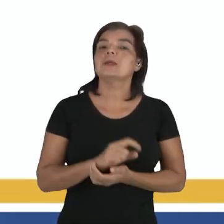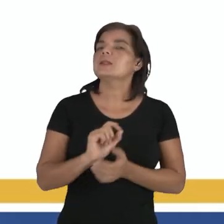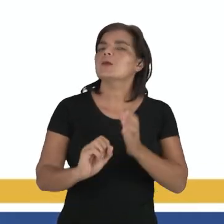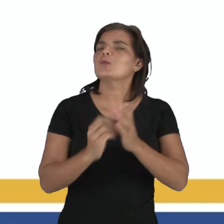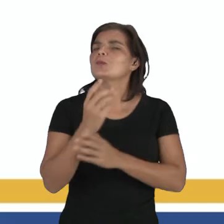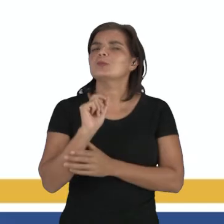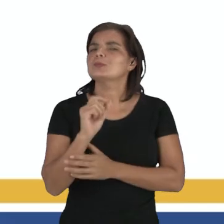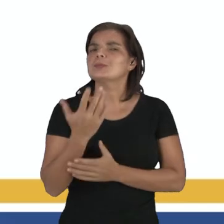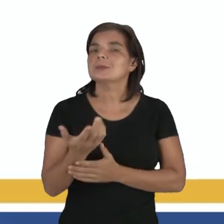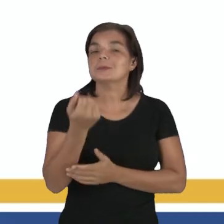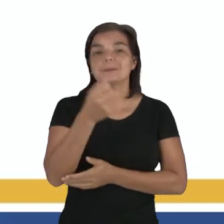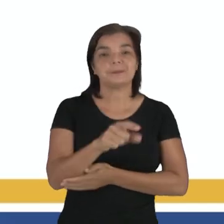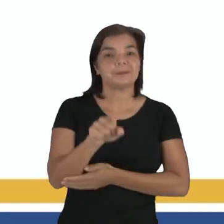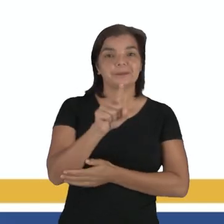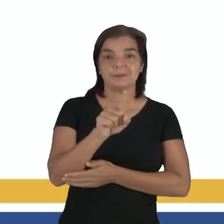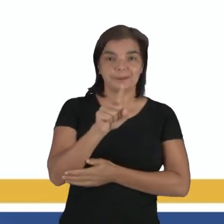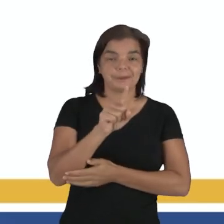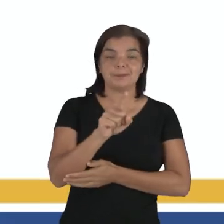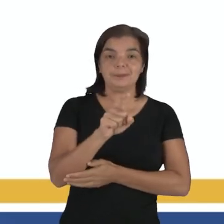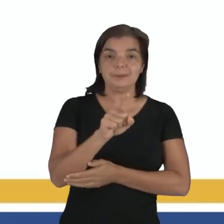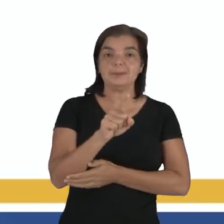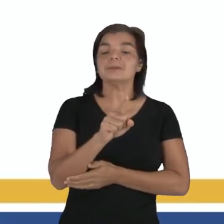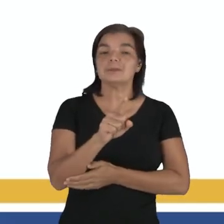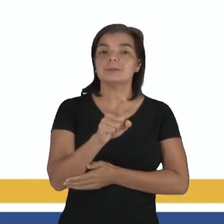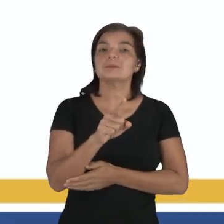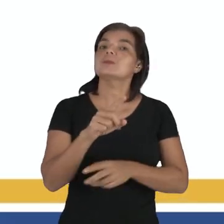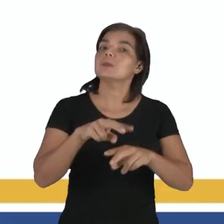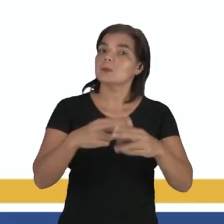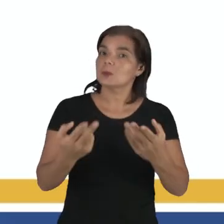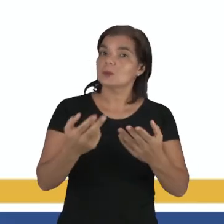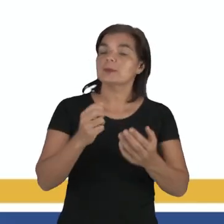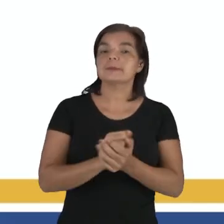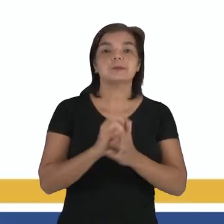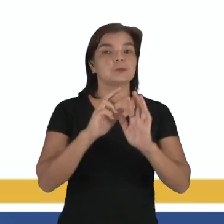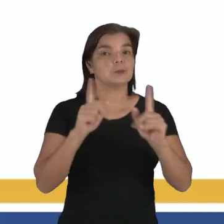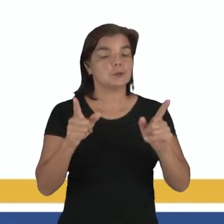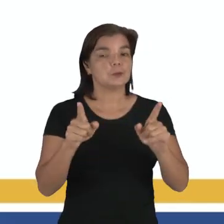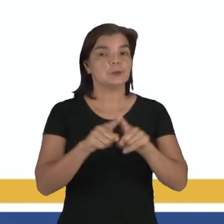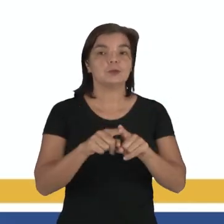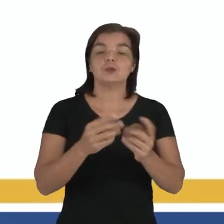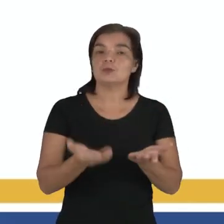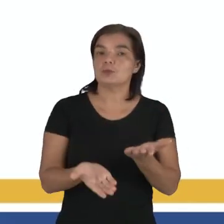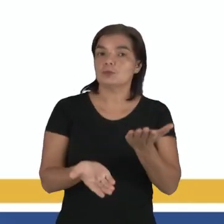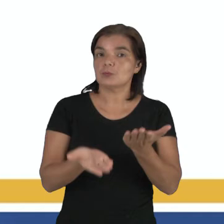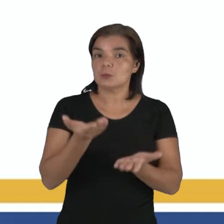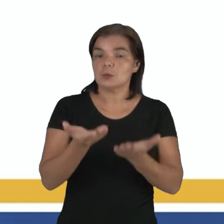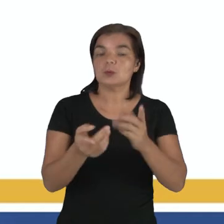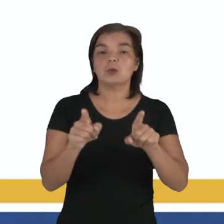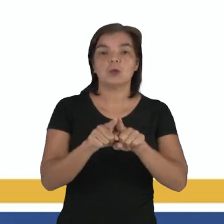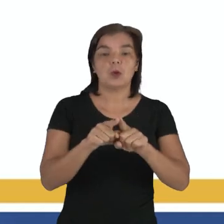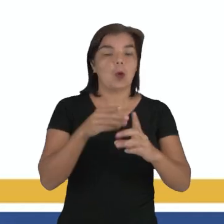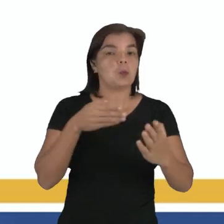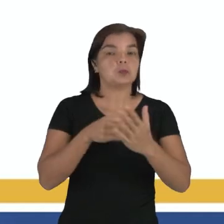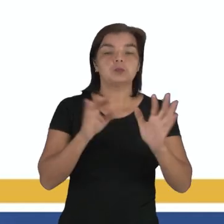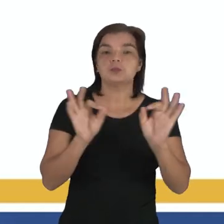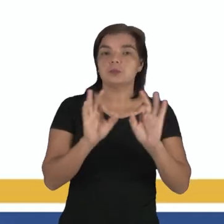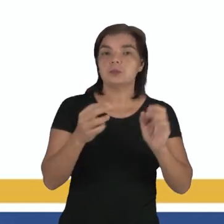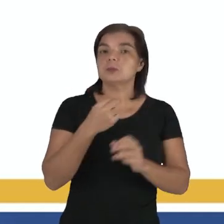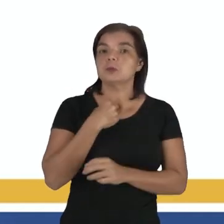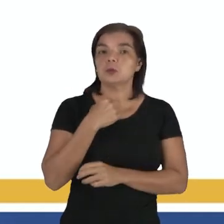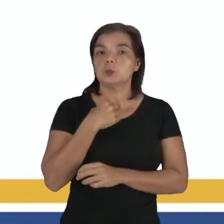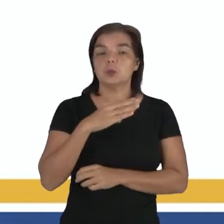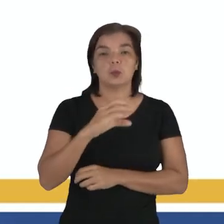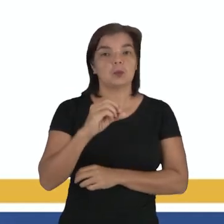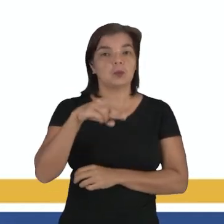temperatura, não precisa criar essa corrente de convecção por diferença de densidade. Então a densidade aí não vai interferir, então não pode